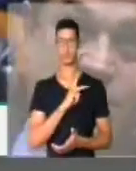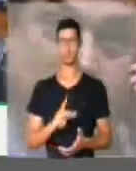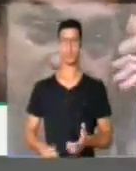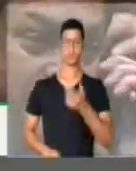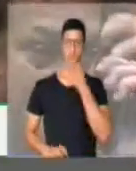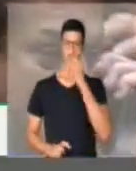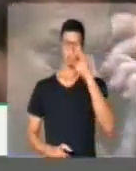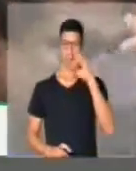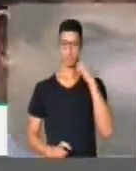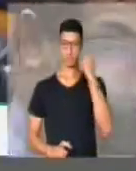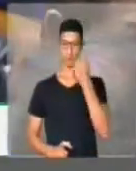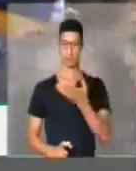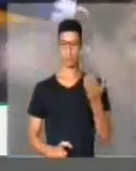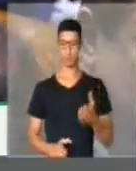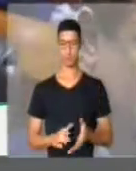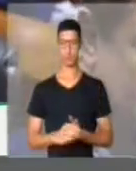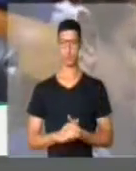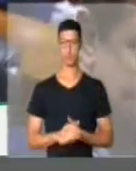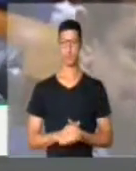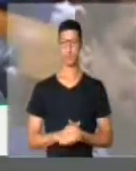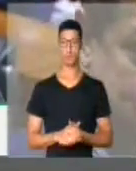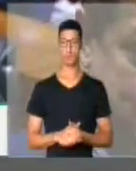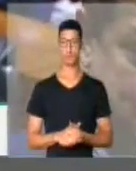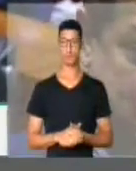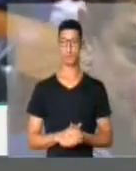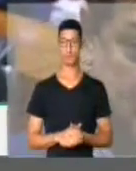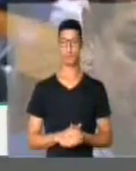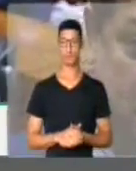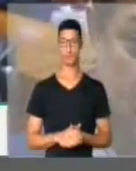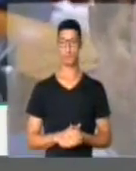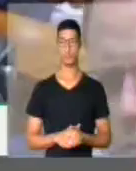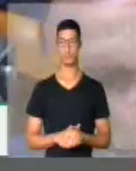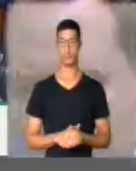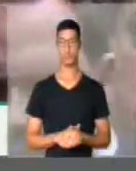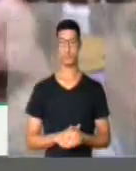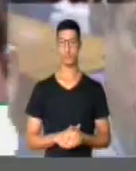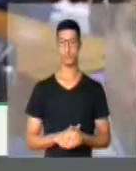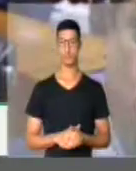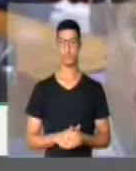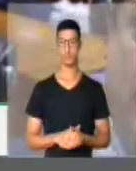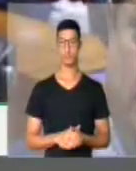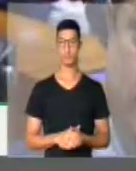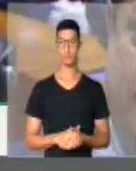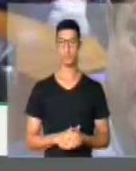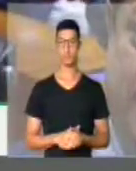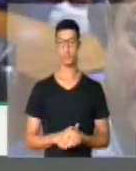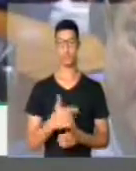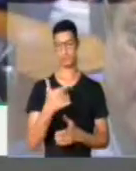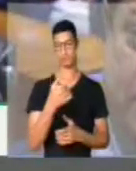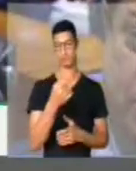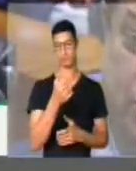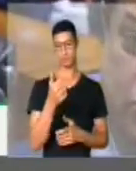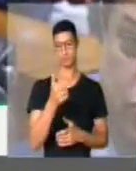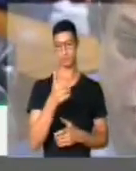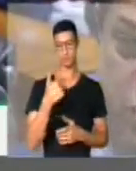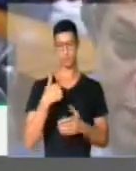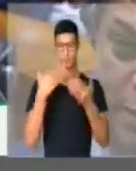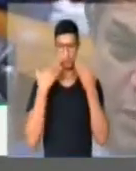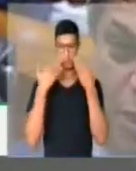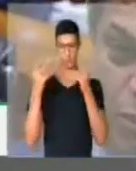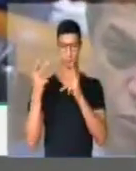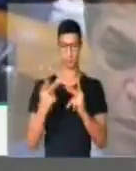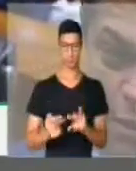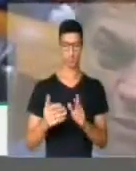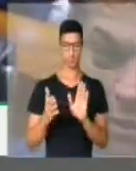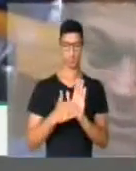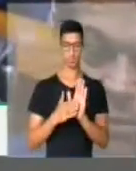Senhoras senadoras, senhoras deputadas, senhores deputados, senhores senadores, em 2011 eu apresentei um projeto